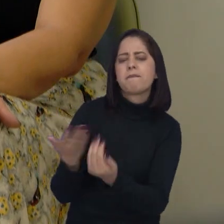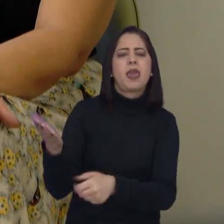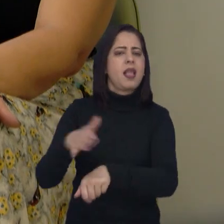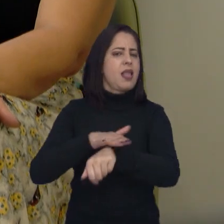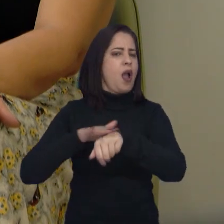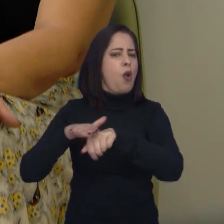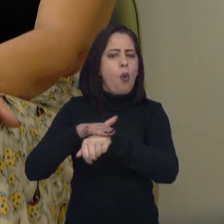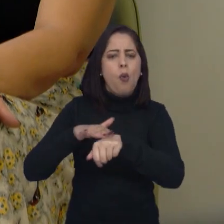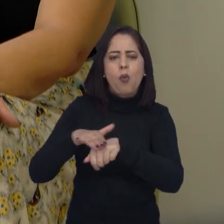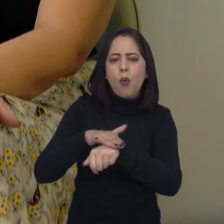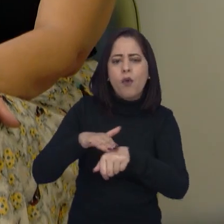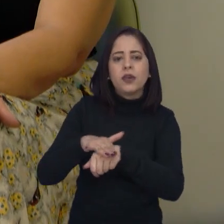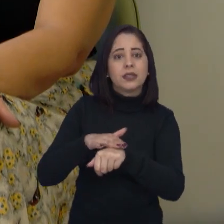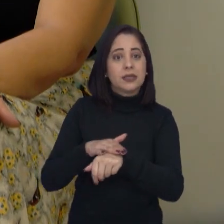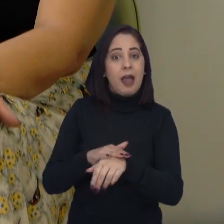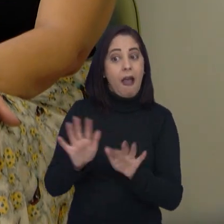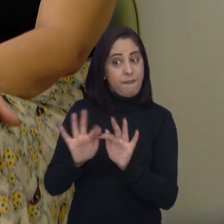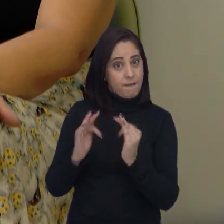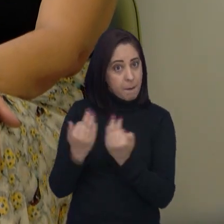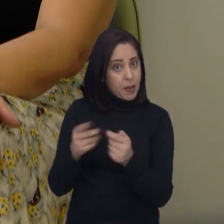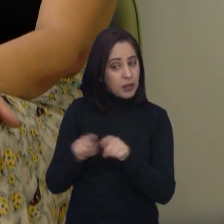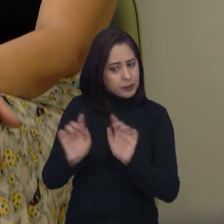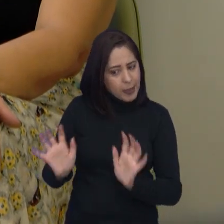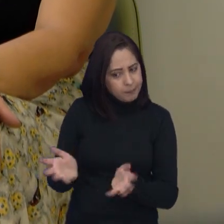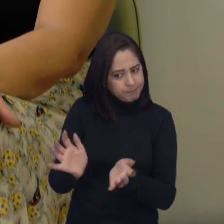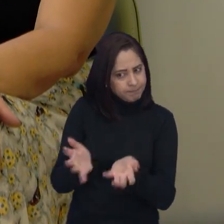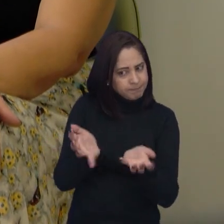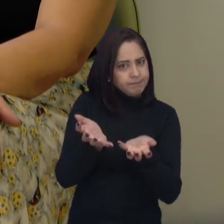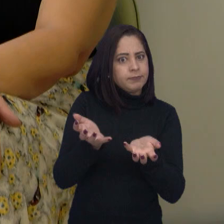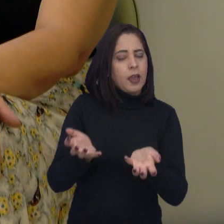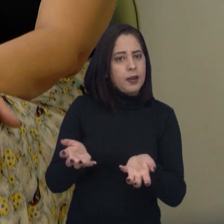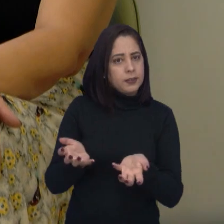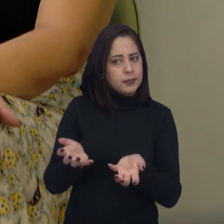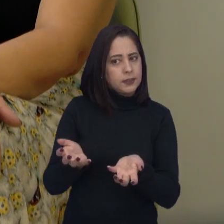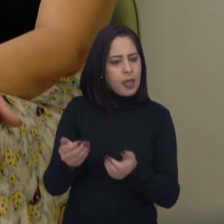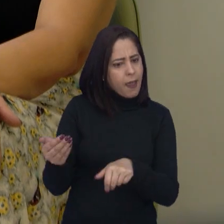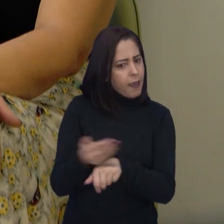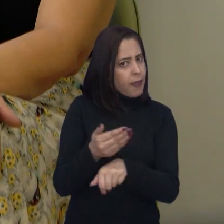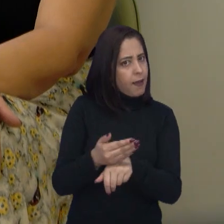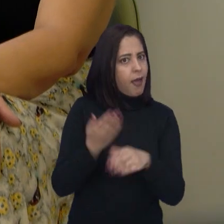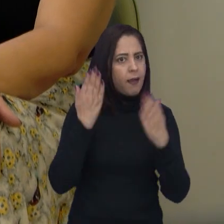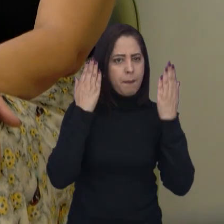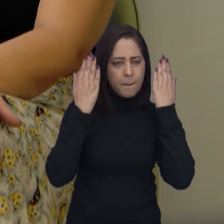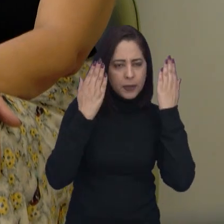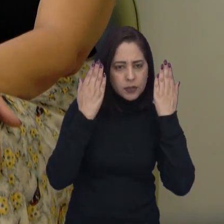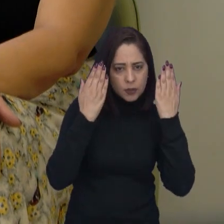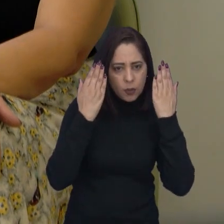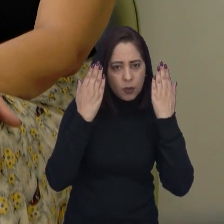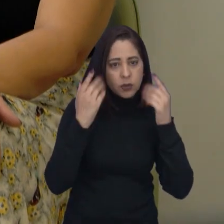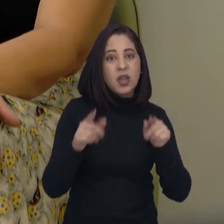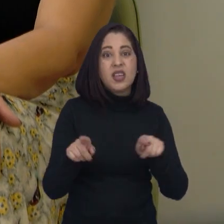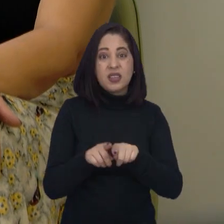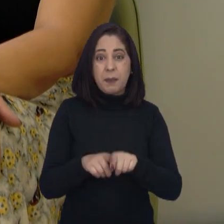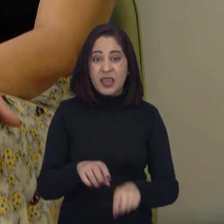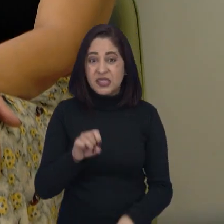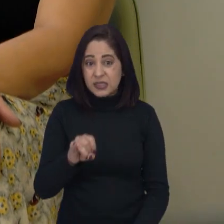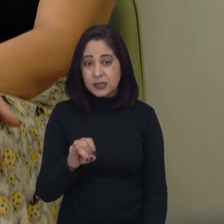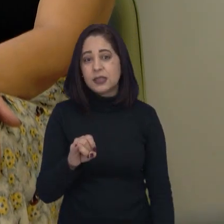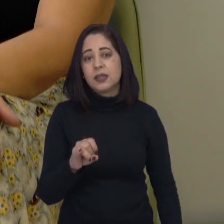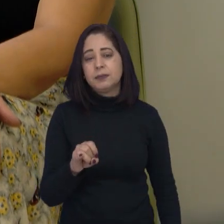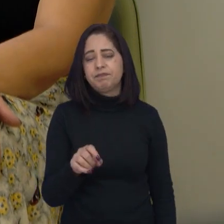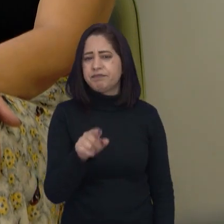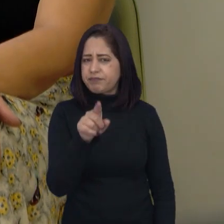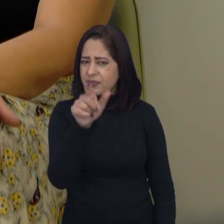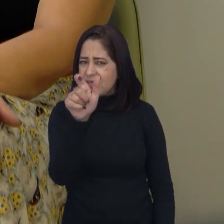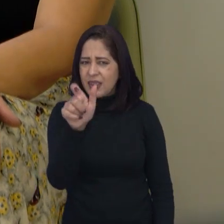Os familiares também incentivarem essa pessoa a buscar ajuda médica, psicológica, né? E para aquelas pessoas que não se